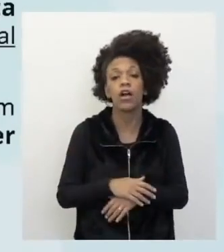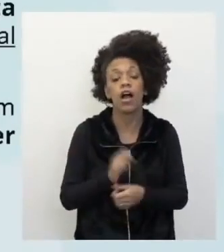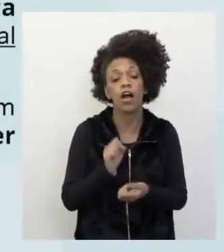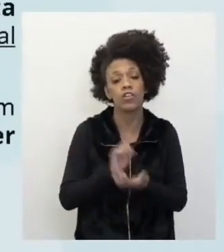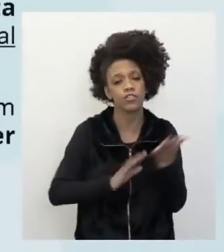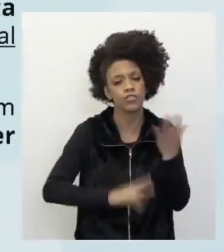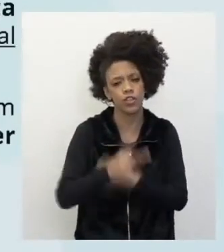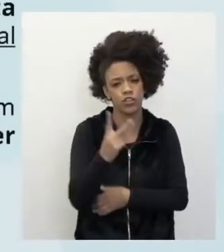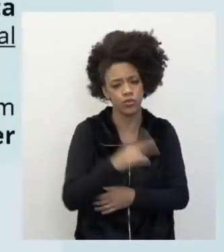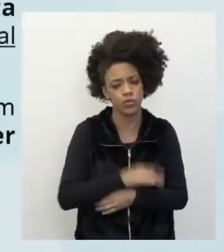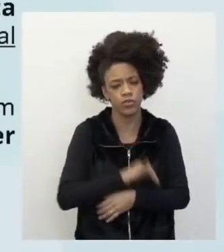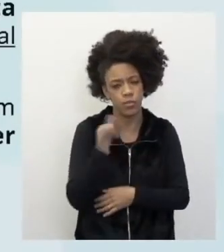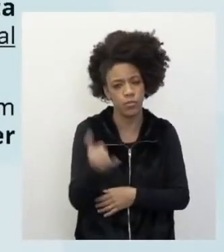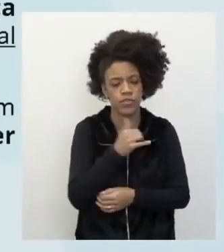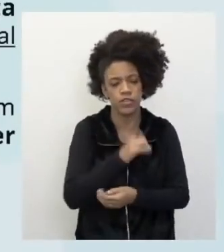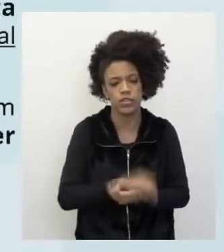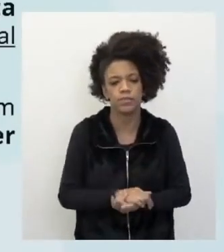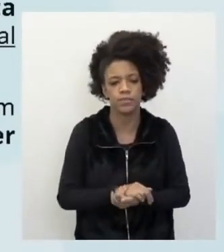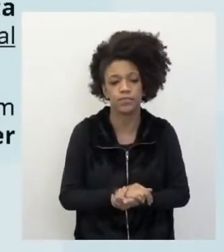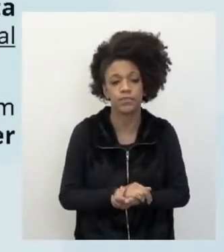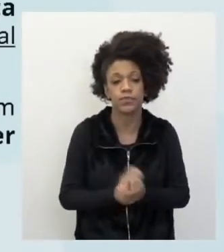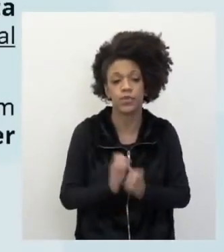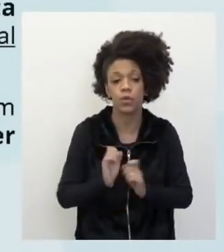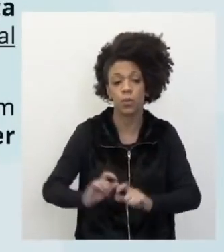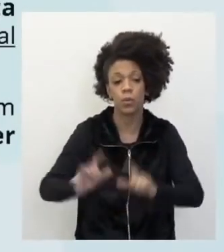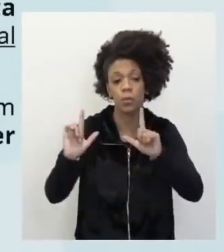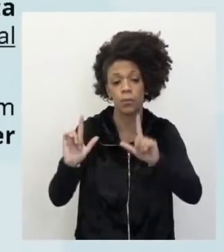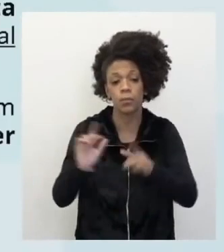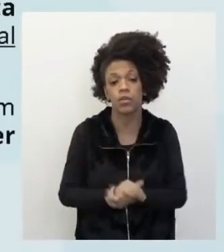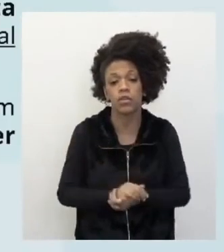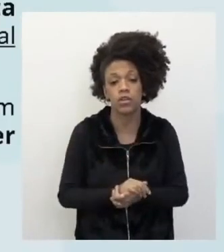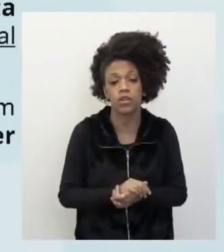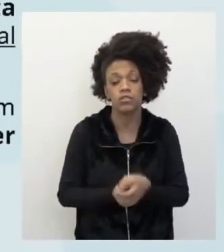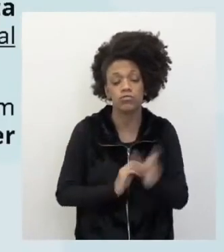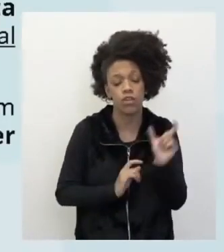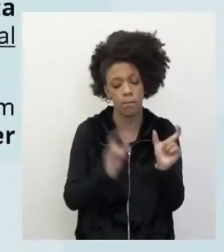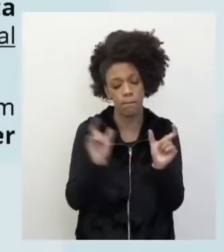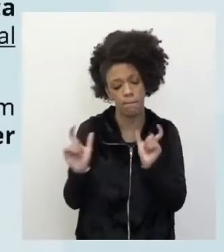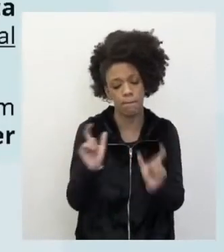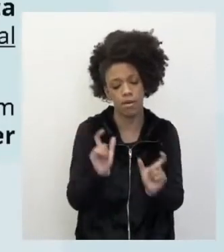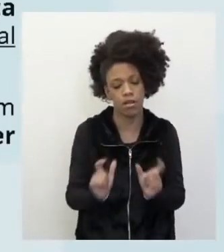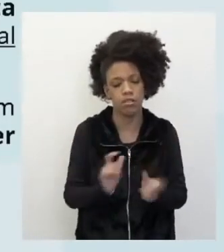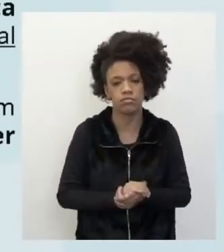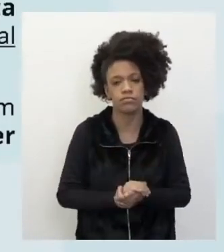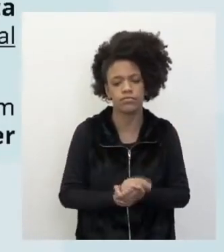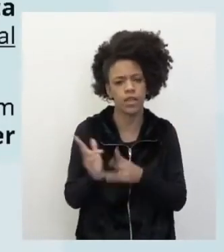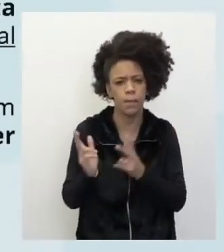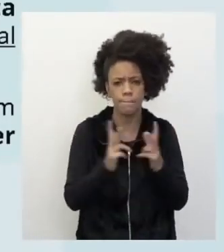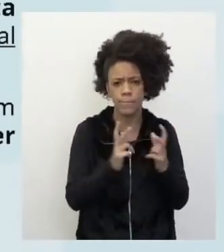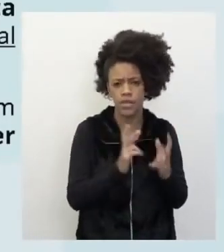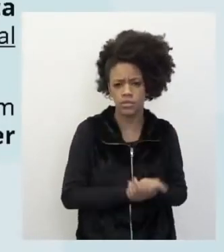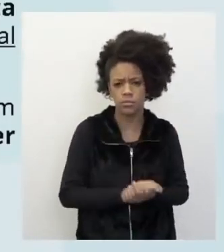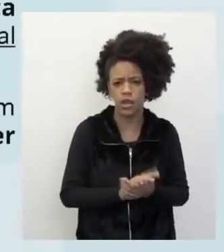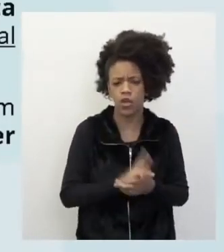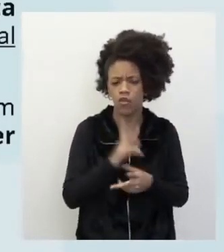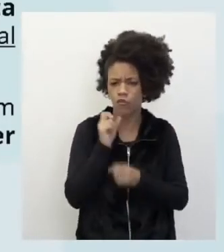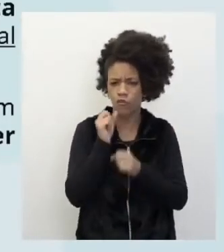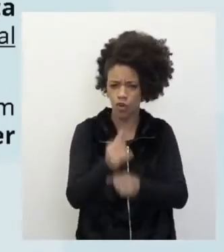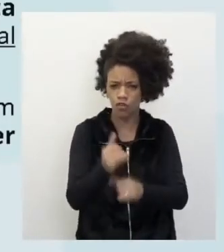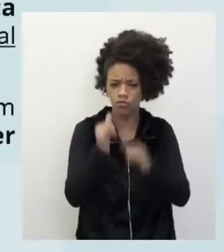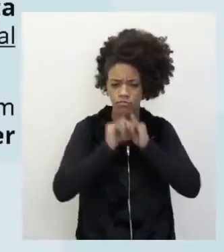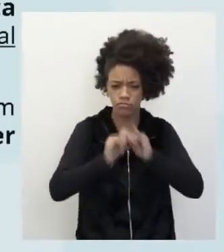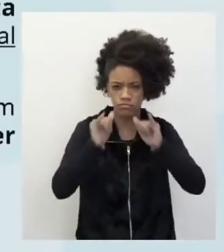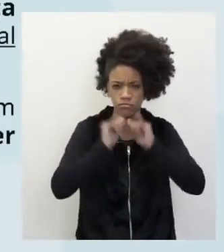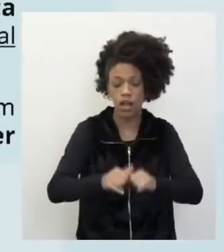2 já. Vou pegando o gancho. O apelo visual versus o jogo de palavras. Note que, além do forte apelo visual, a